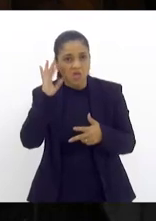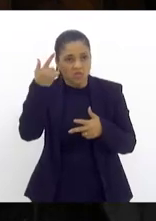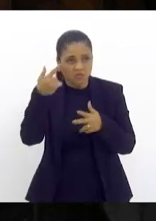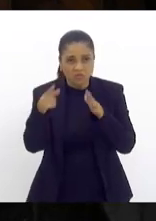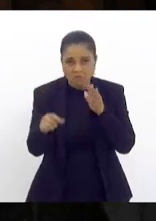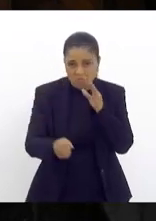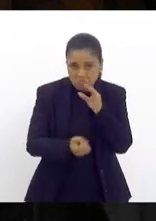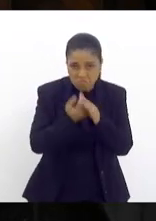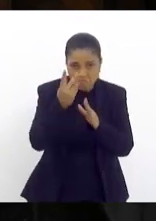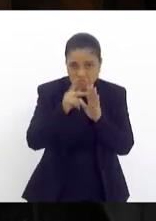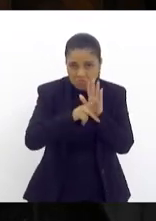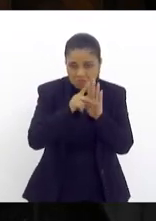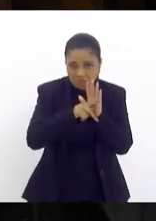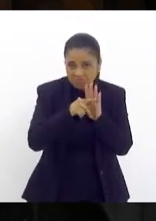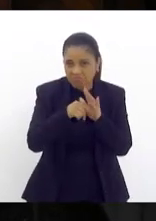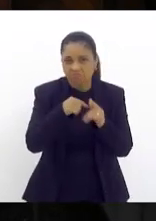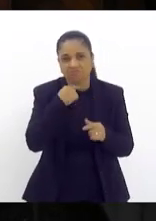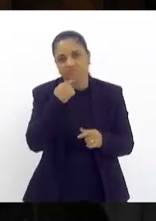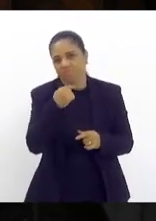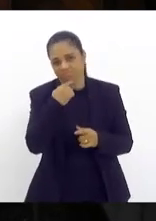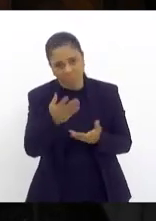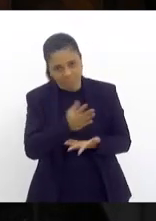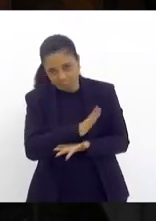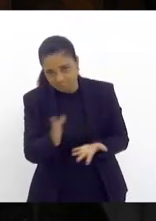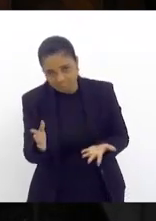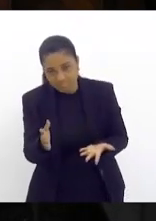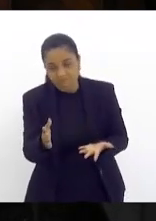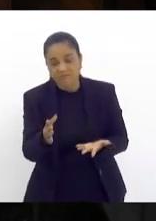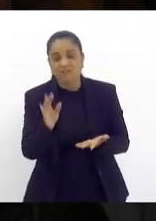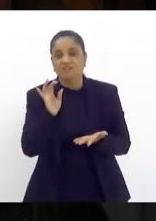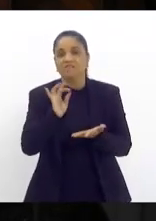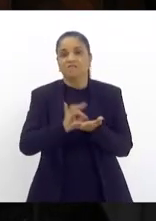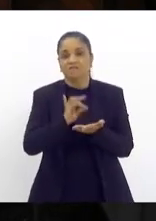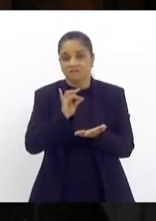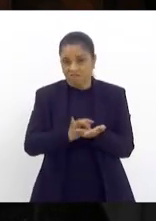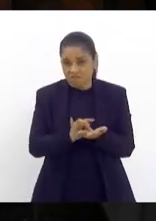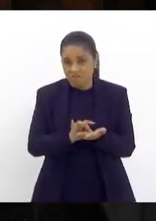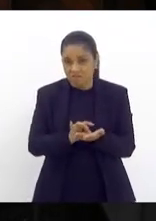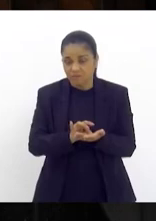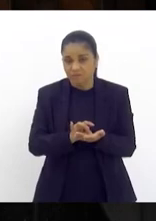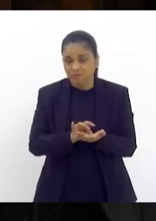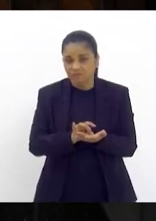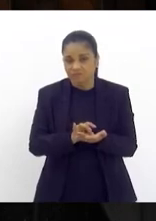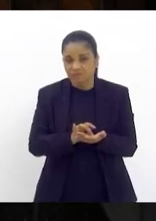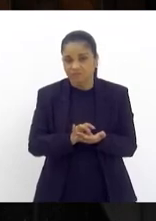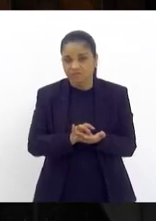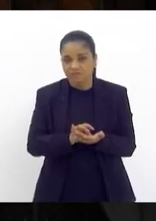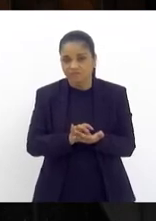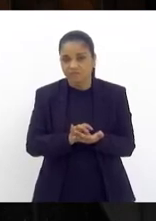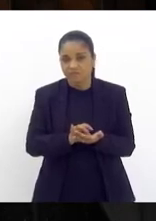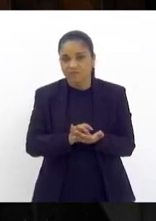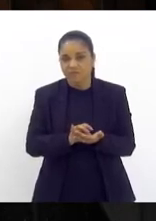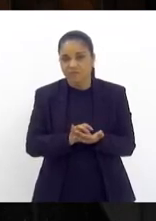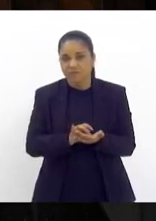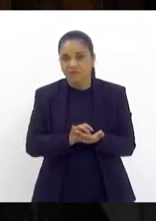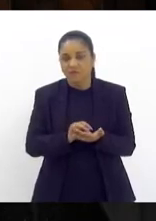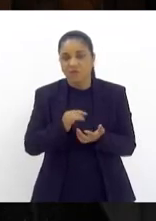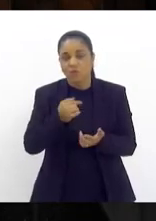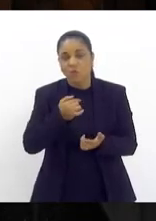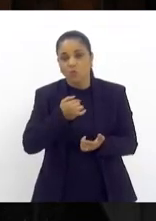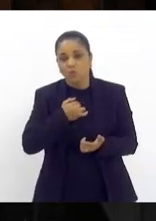de lei, quando, na verdade, o nosso mister